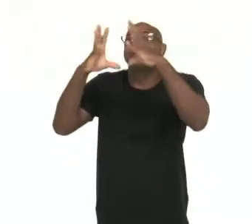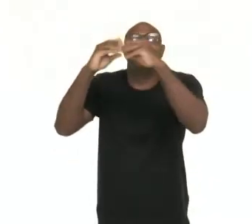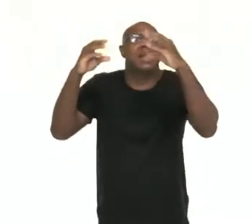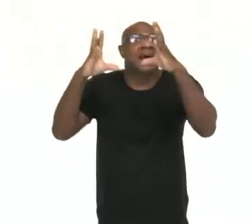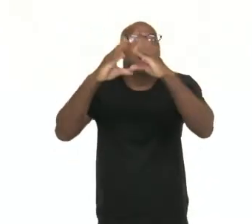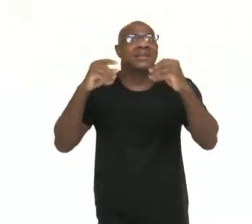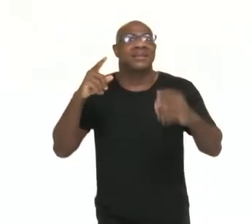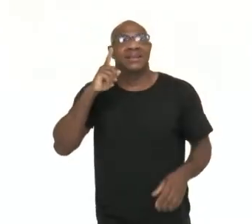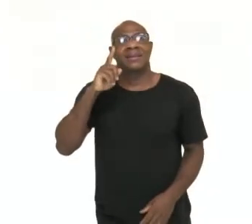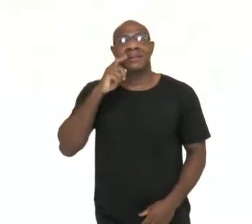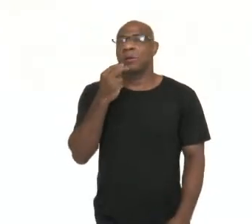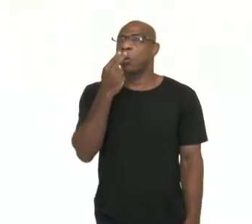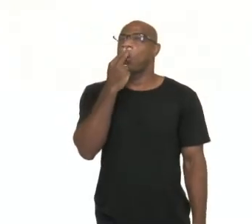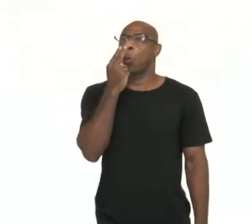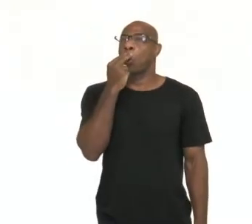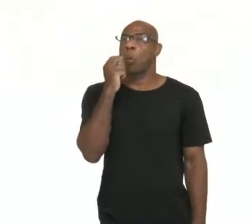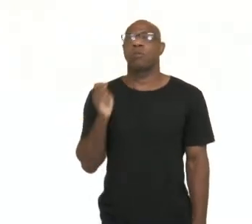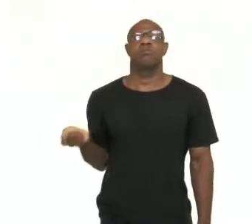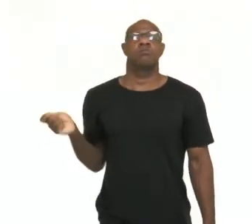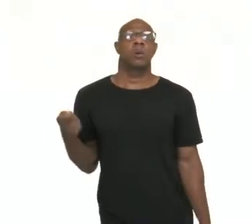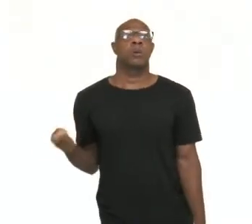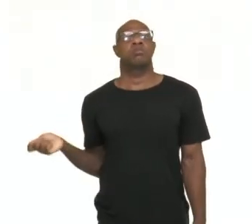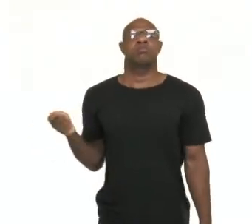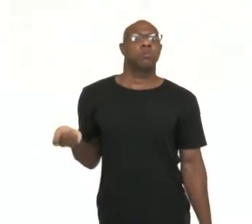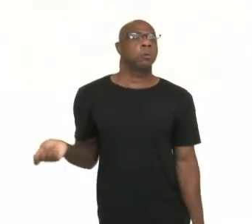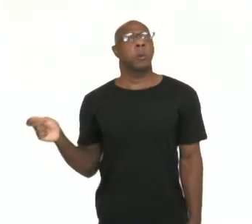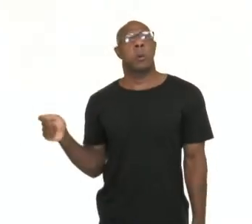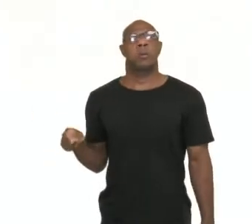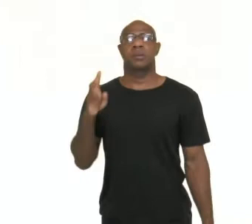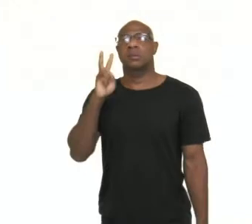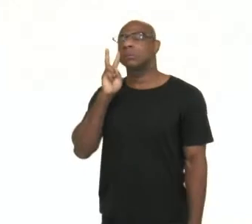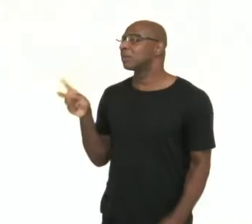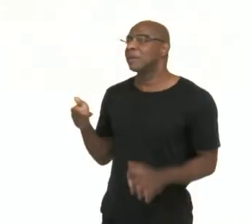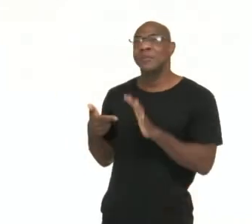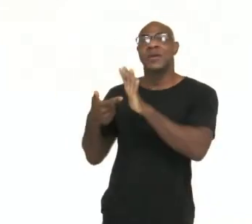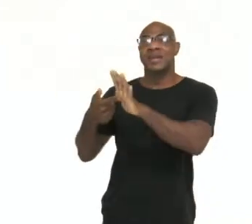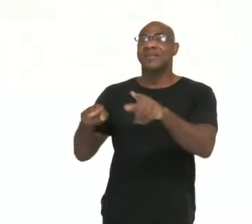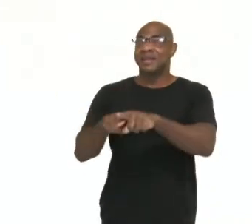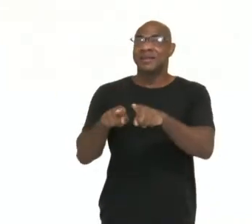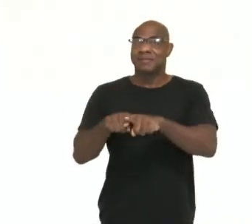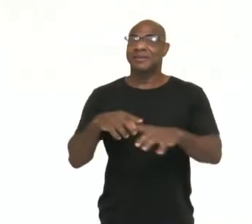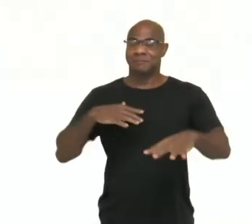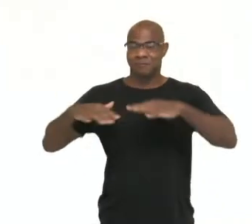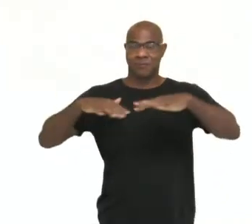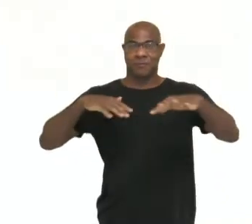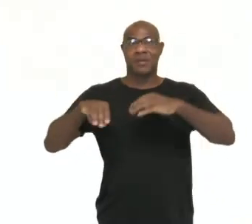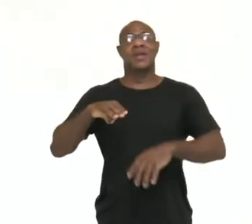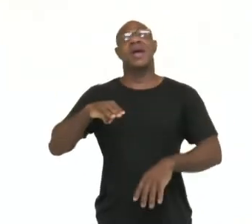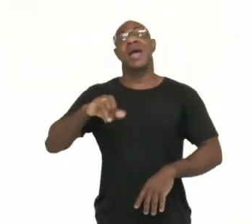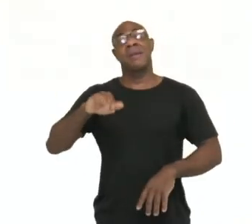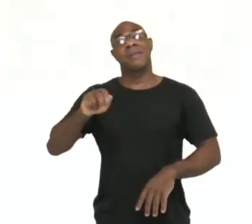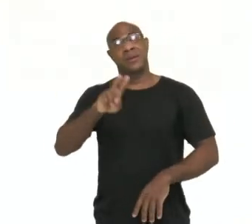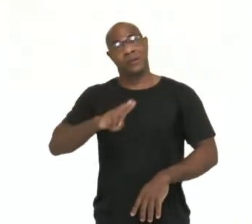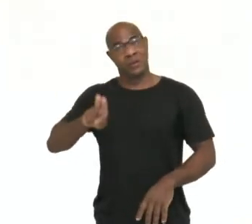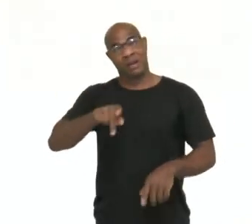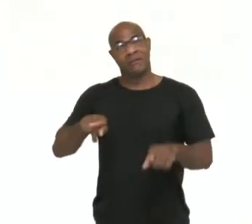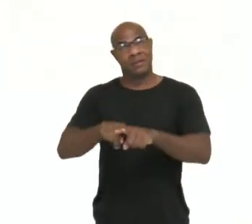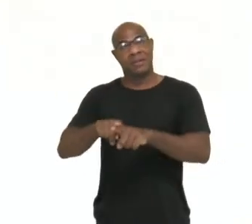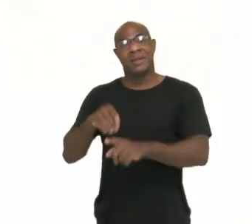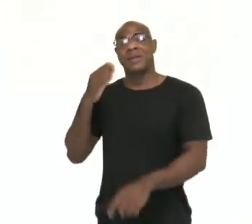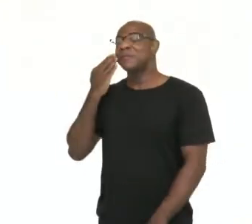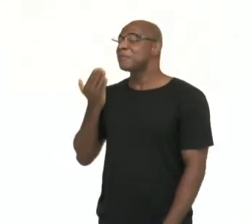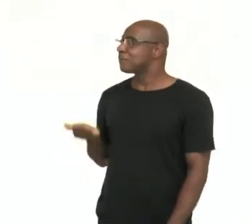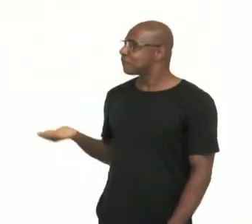mais famoso mímico que expressava sentimentos e pensamentos através dos seus movimentos e expressão corporal. Então, a